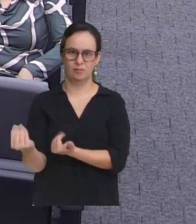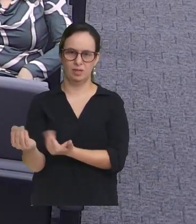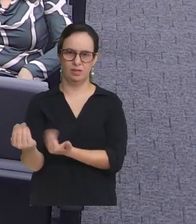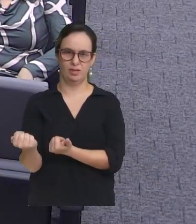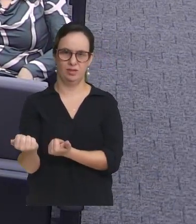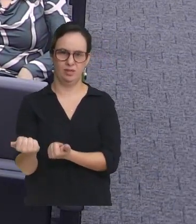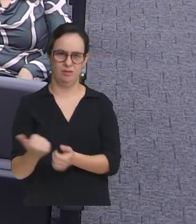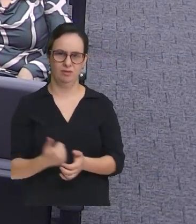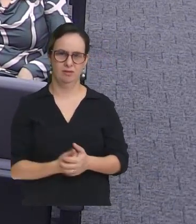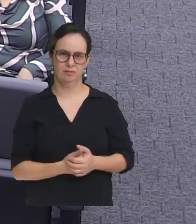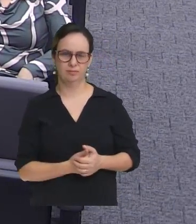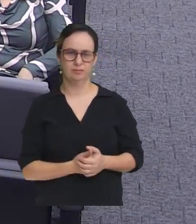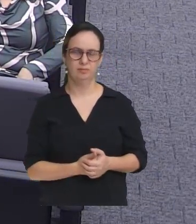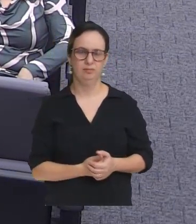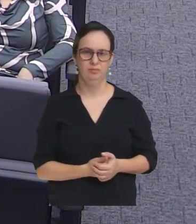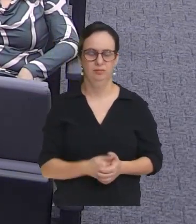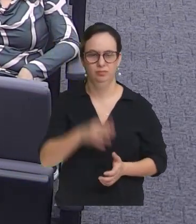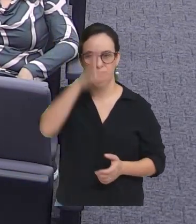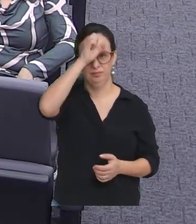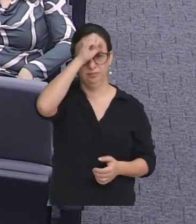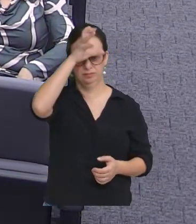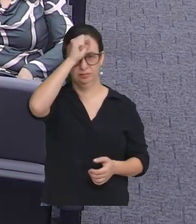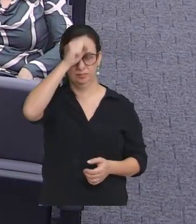dessa ideia no ano passado,